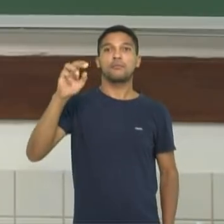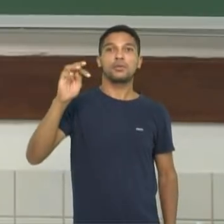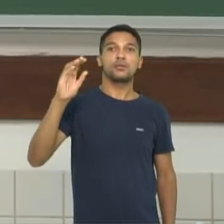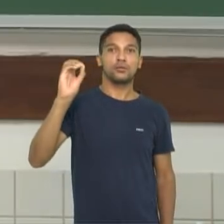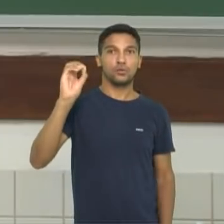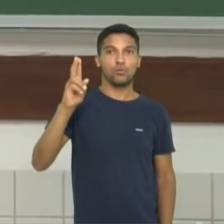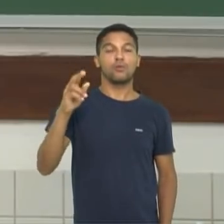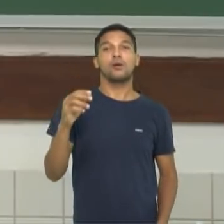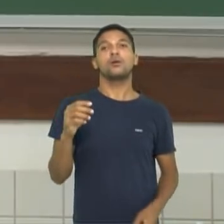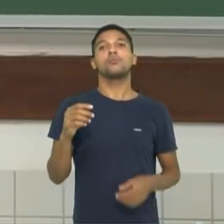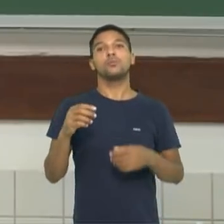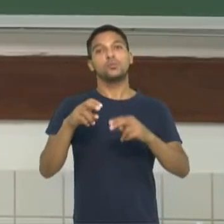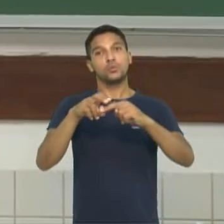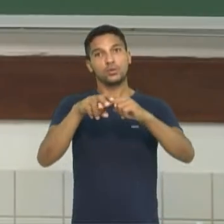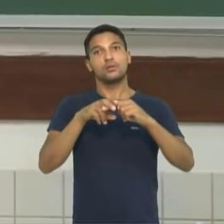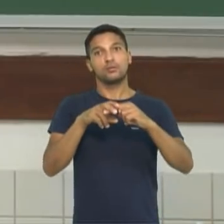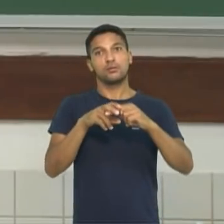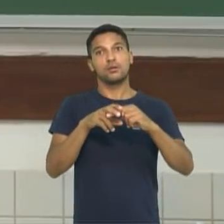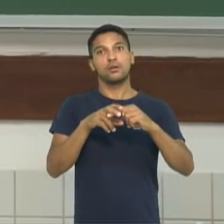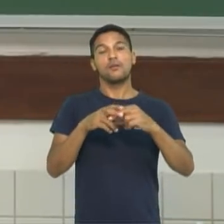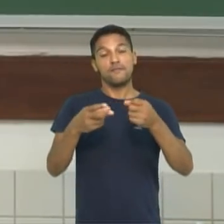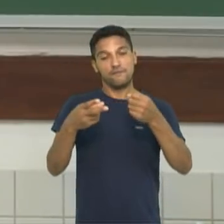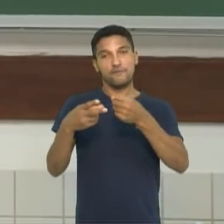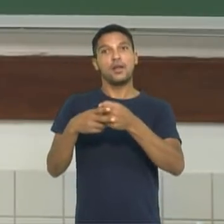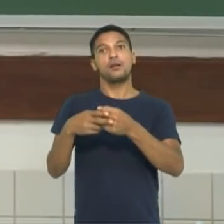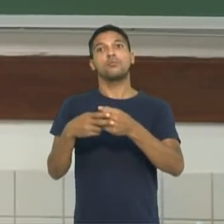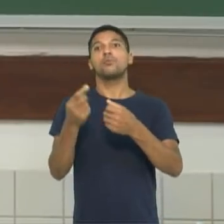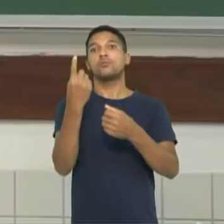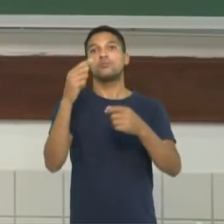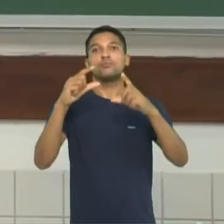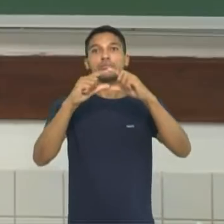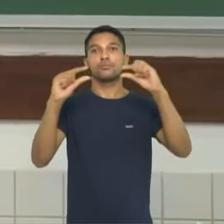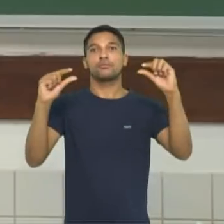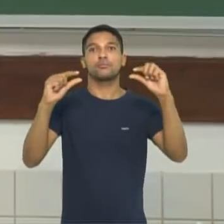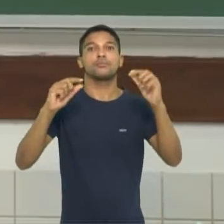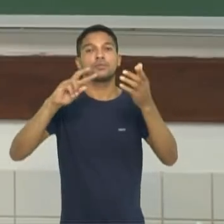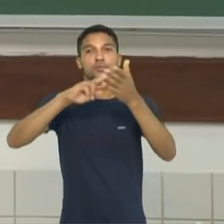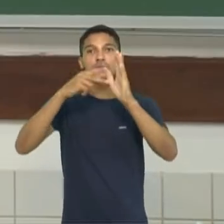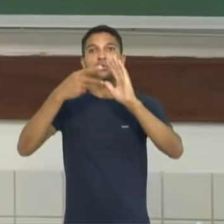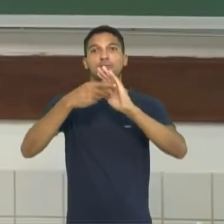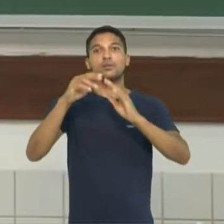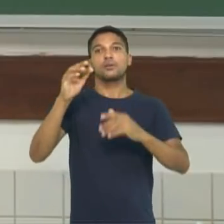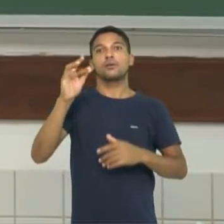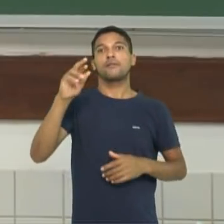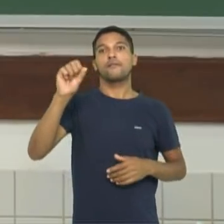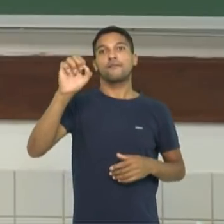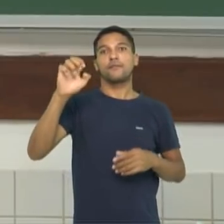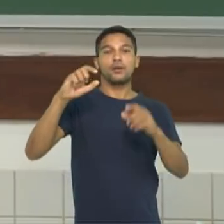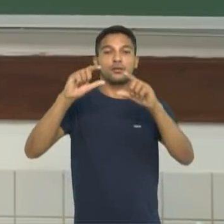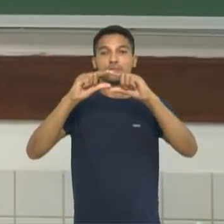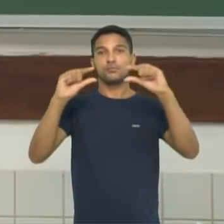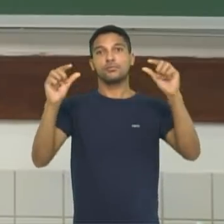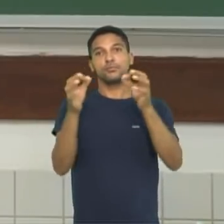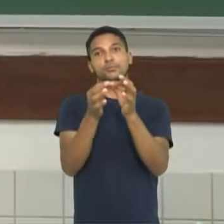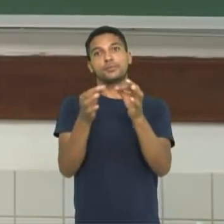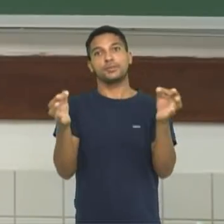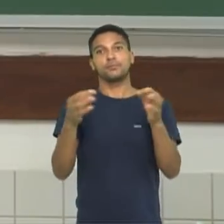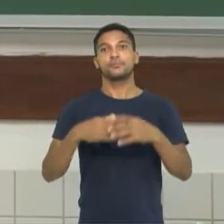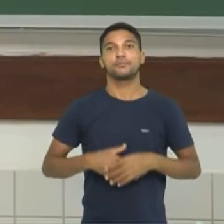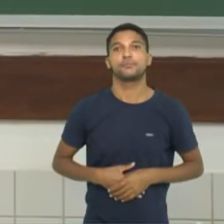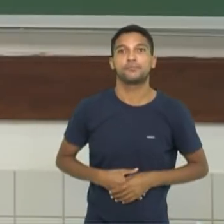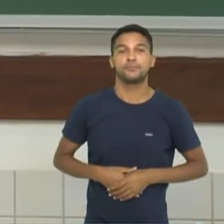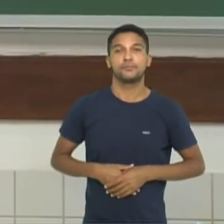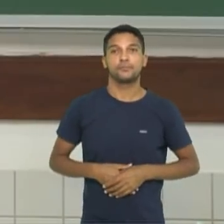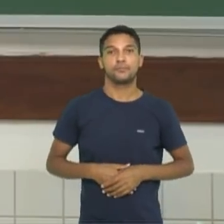para que vocês se apropriem desses conceitos, realmente passem a compreender de fato, né, o que é um período simples, o que é um